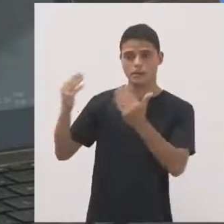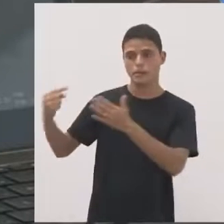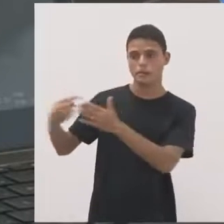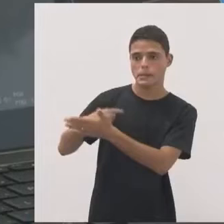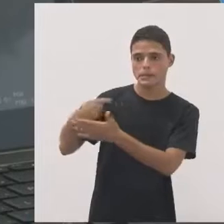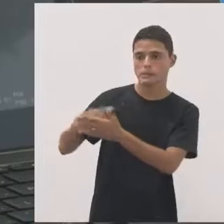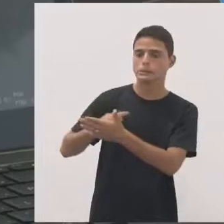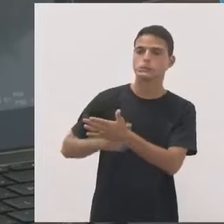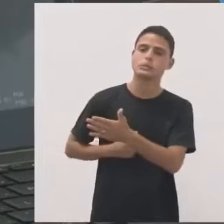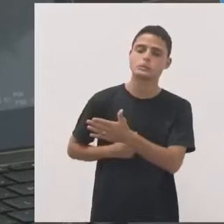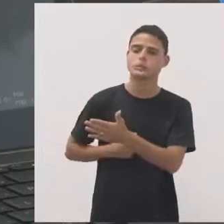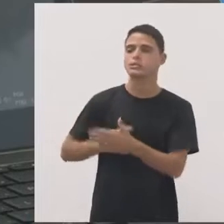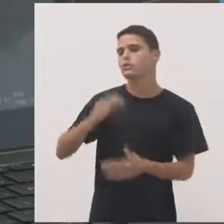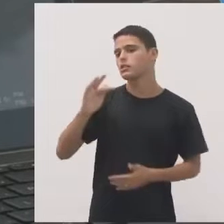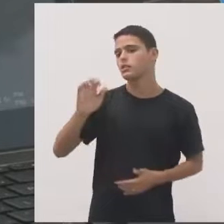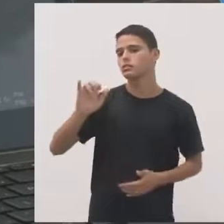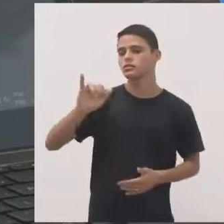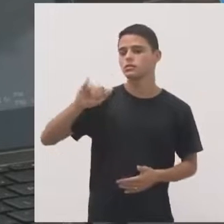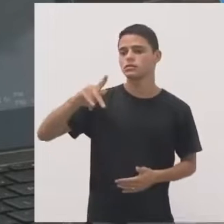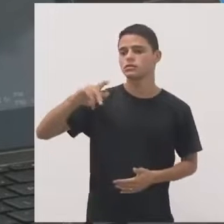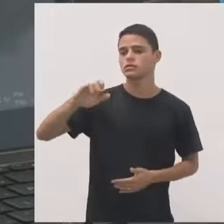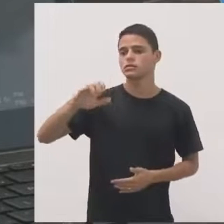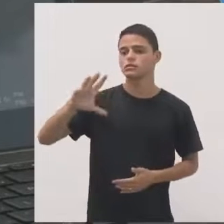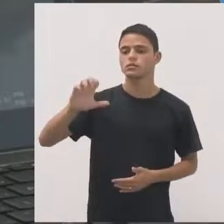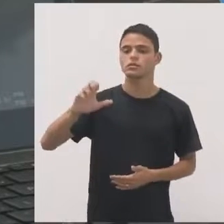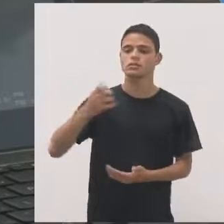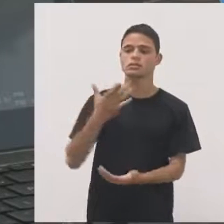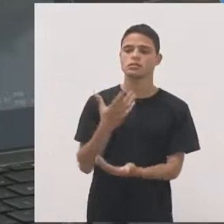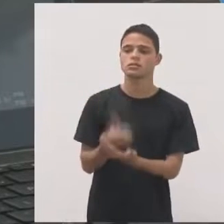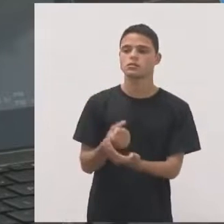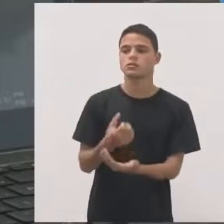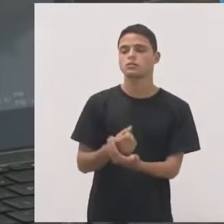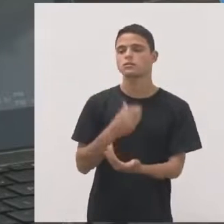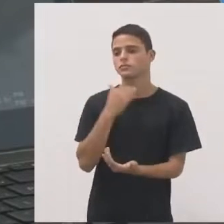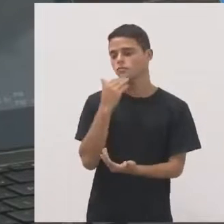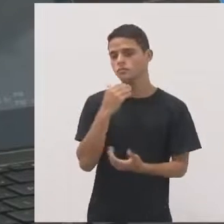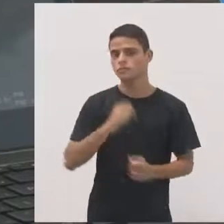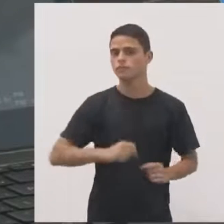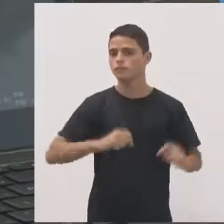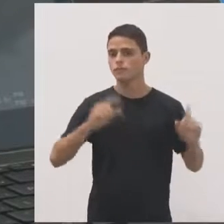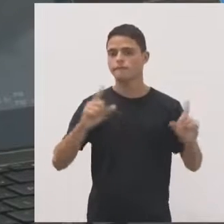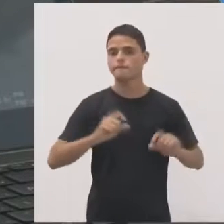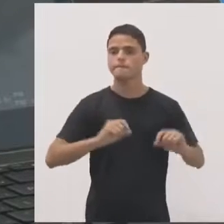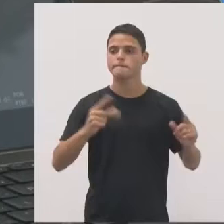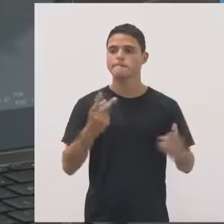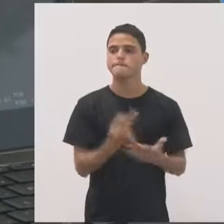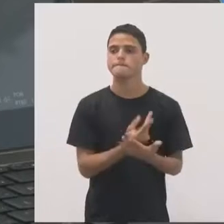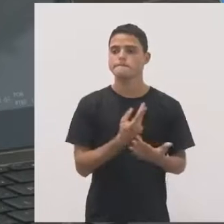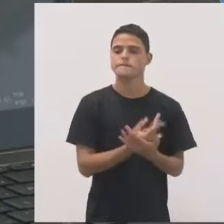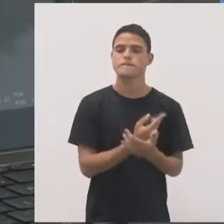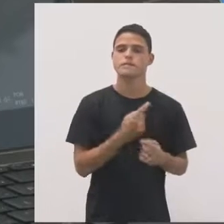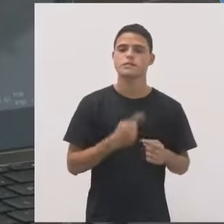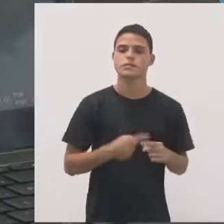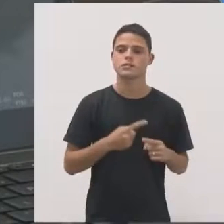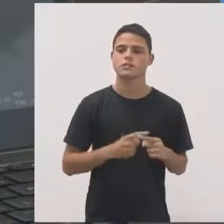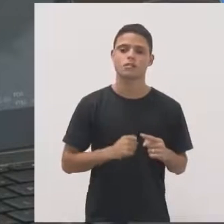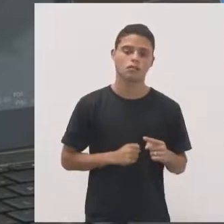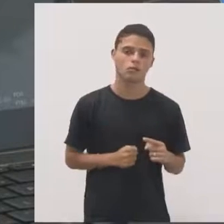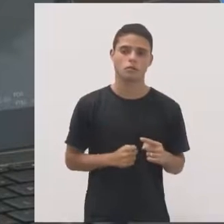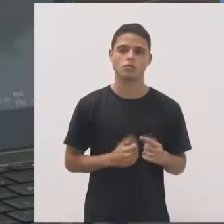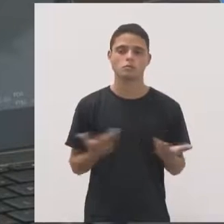pergunta muito. Felipe, eu fui abaixar uma foto aqui, abaixei uma foto e não funcionou, não abriu, tá dando erro. Por que tá dando erro? Agora a gente